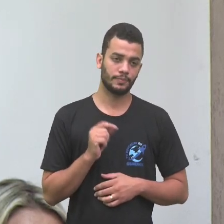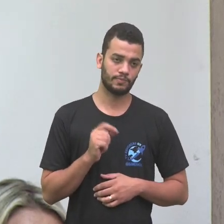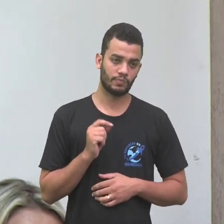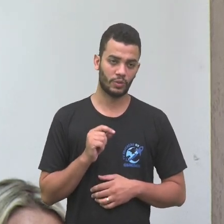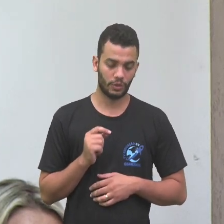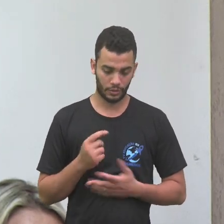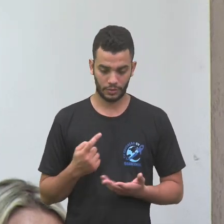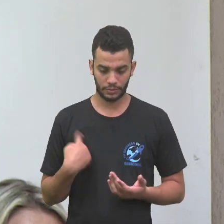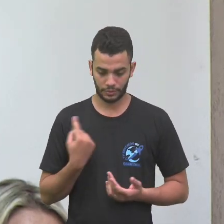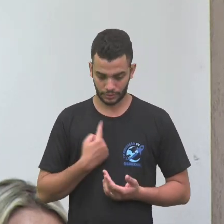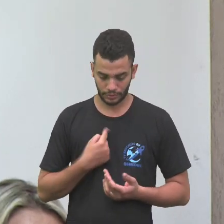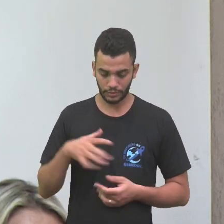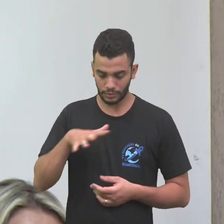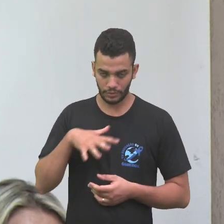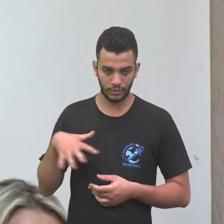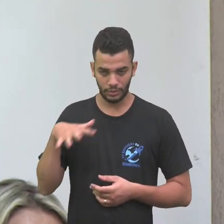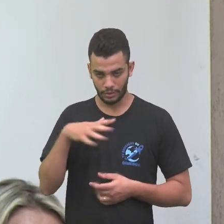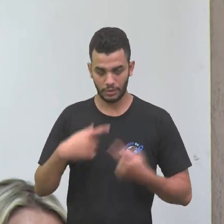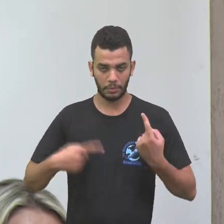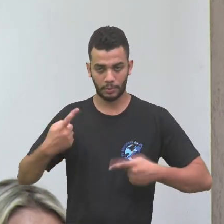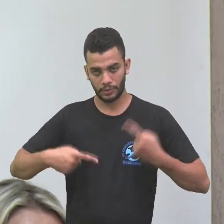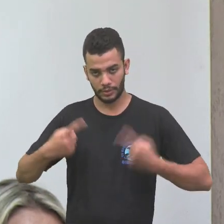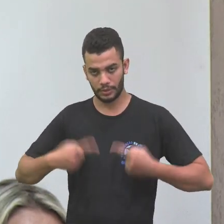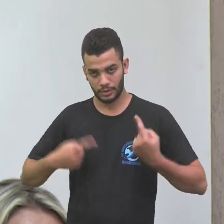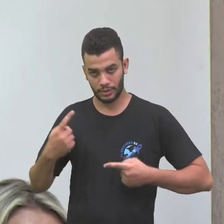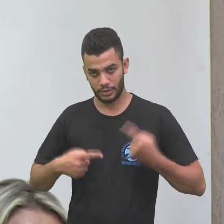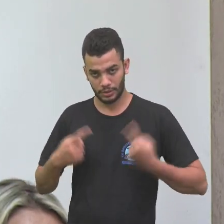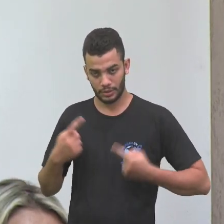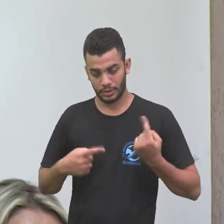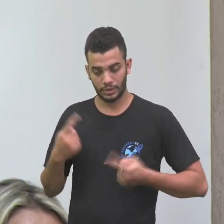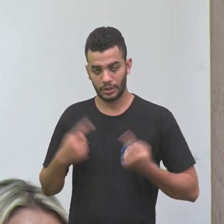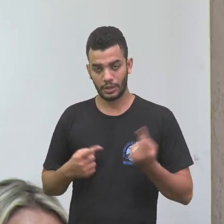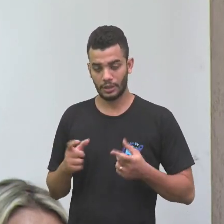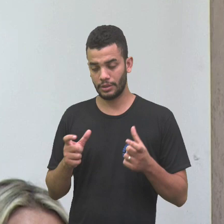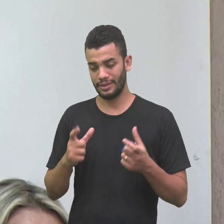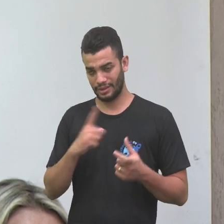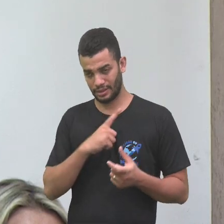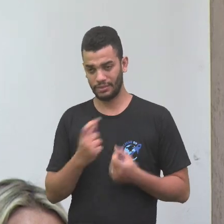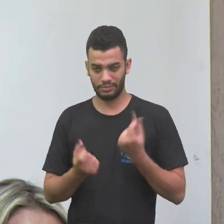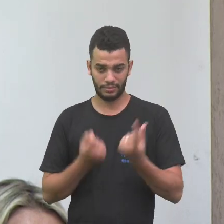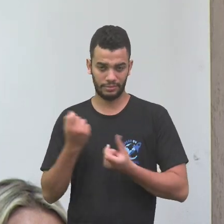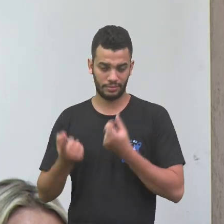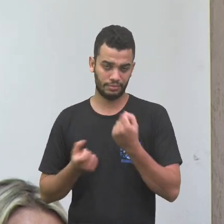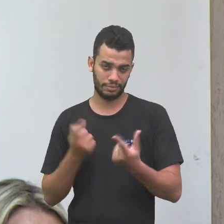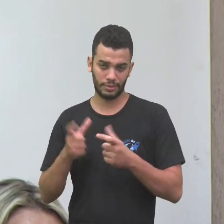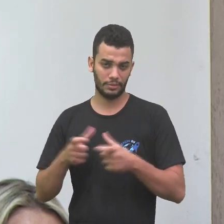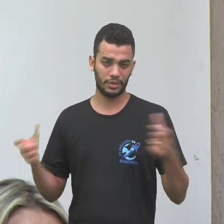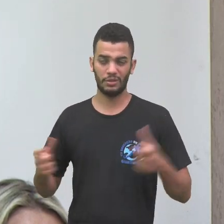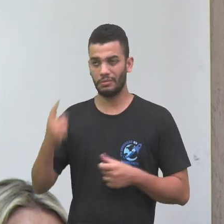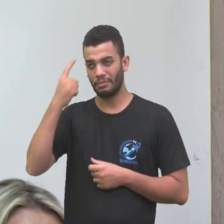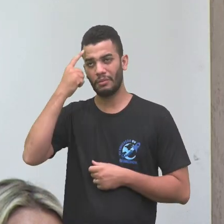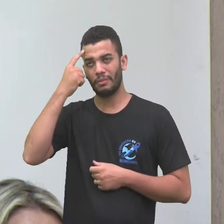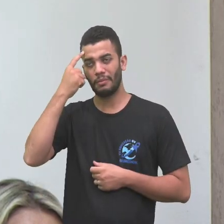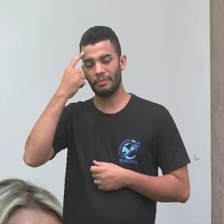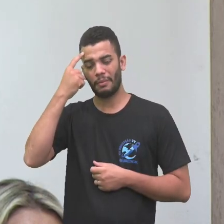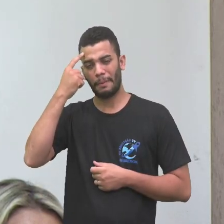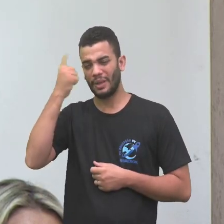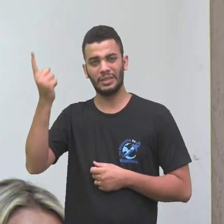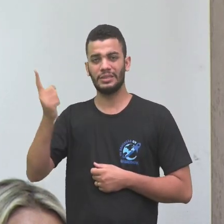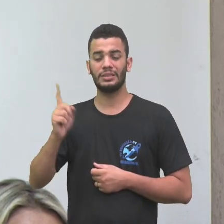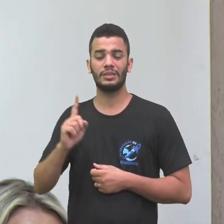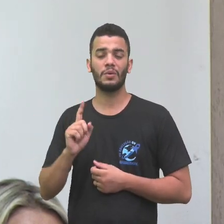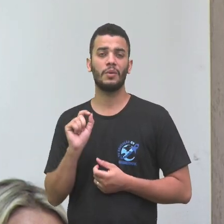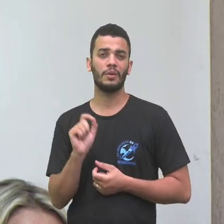políticos, não interessam se a educação vai bem ou vai mal. Talvez interessa em falar que construiu